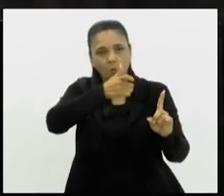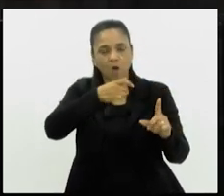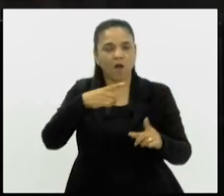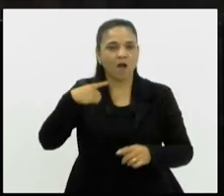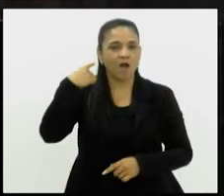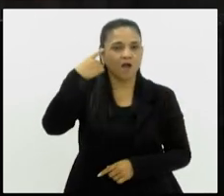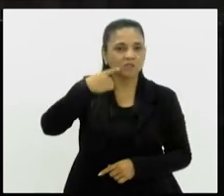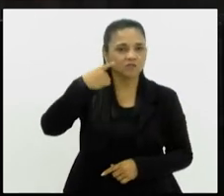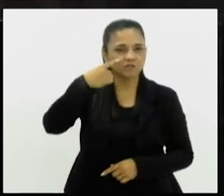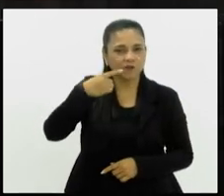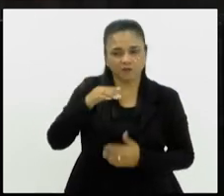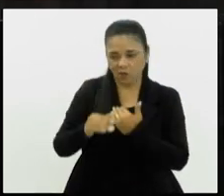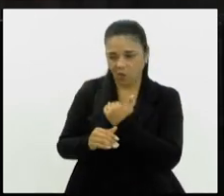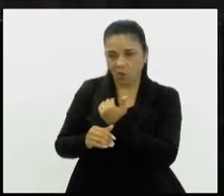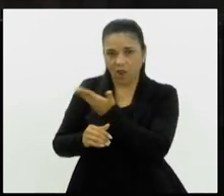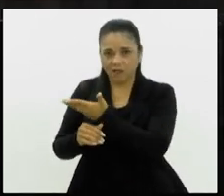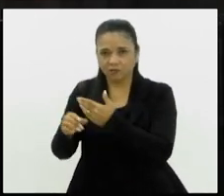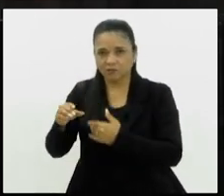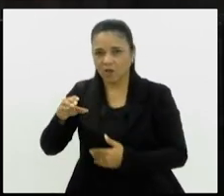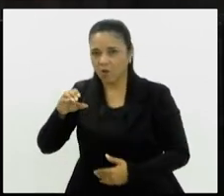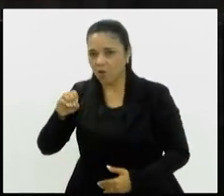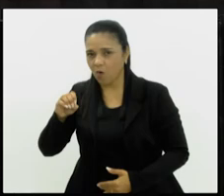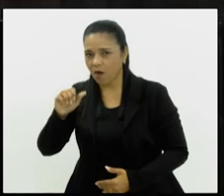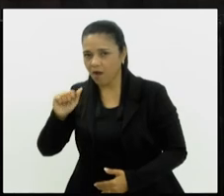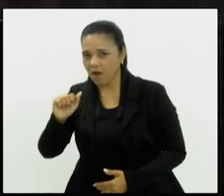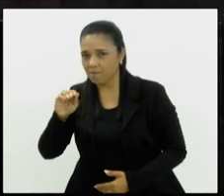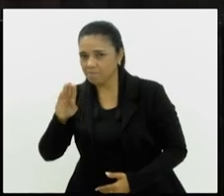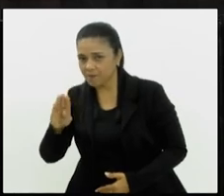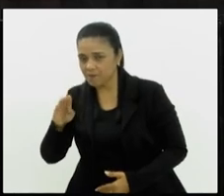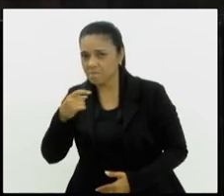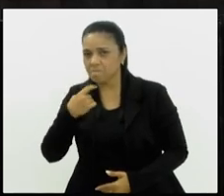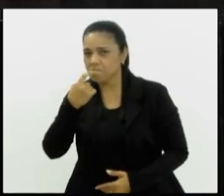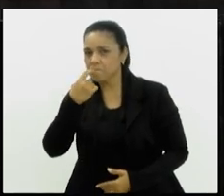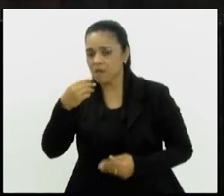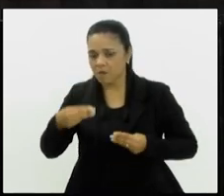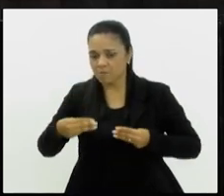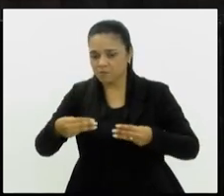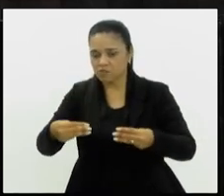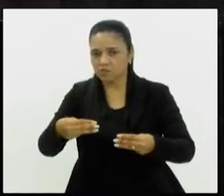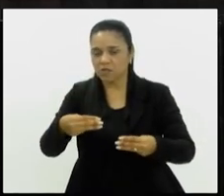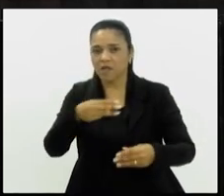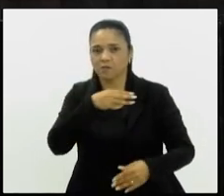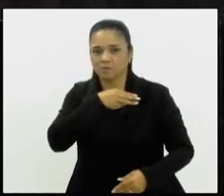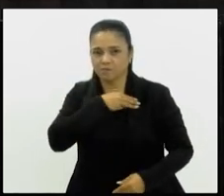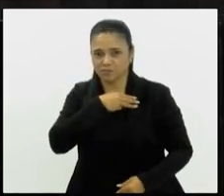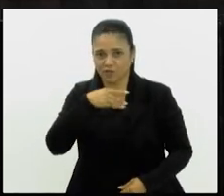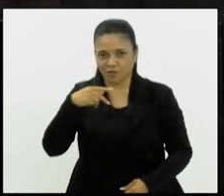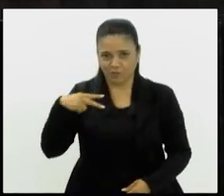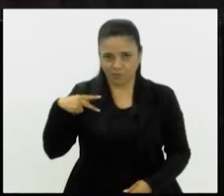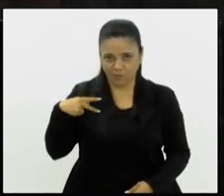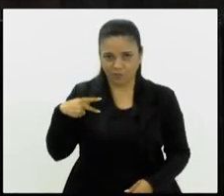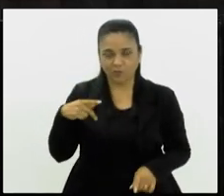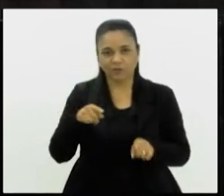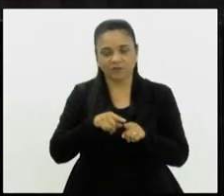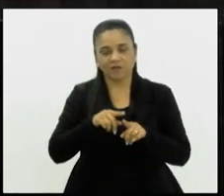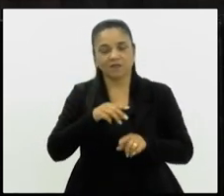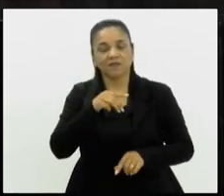da OAB, nas proximidades do Ministério Público e da